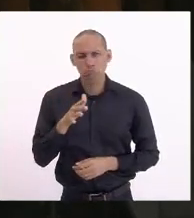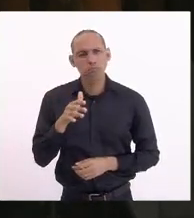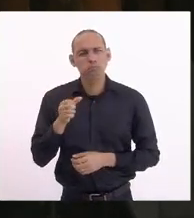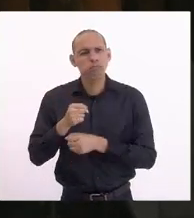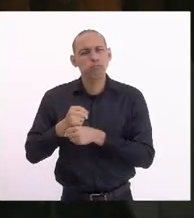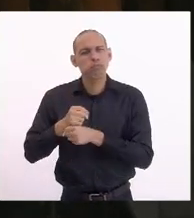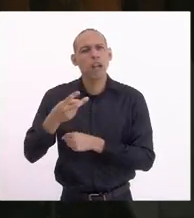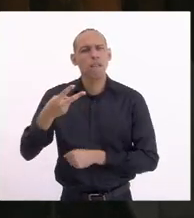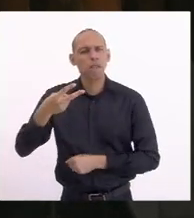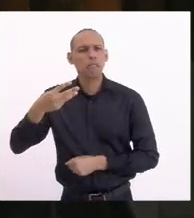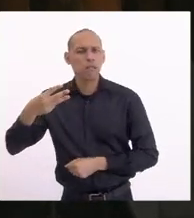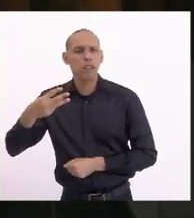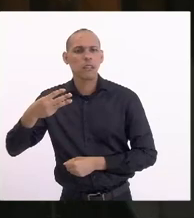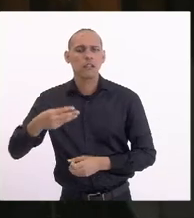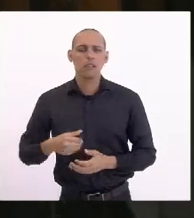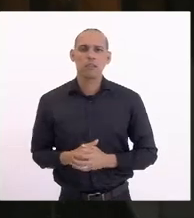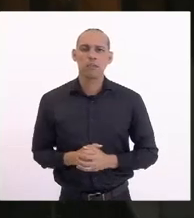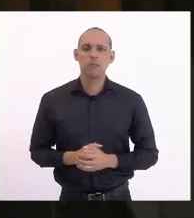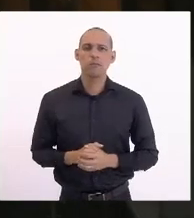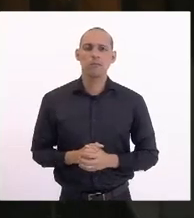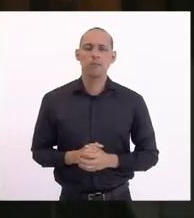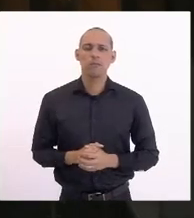23 anos.